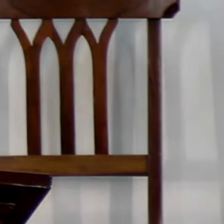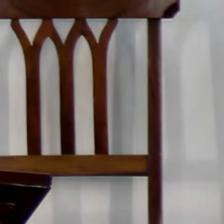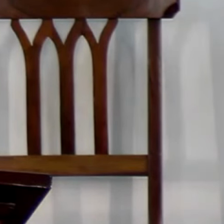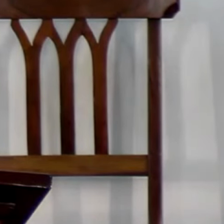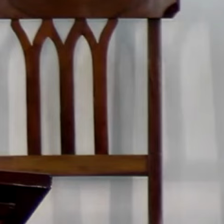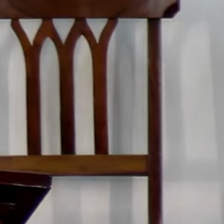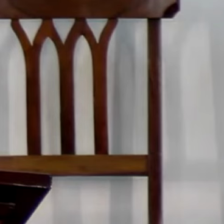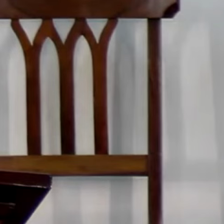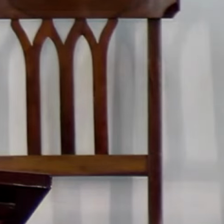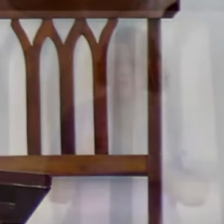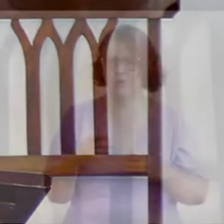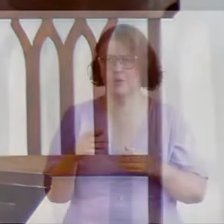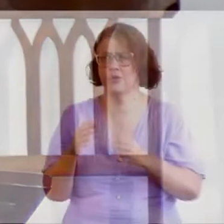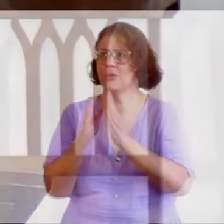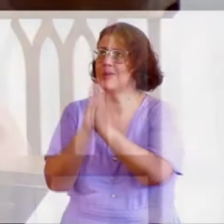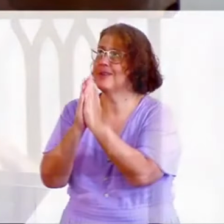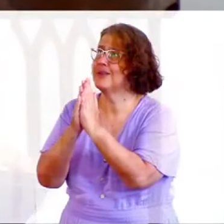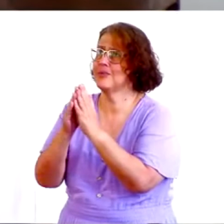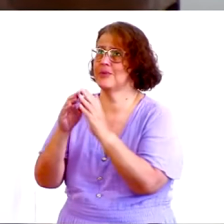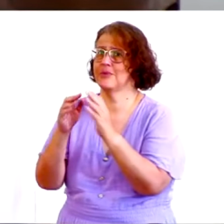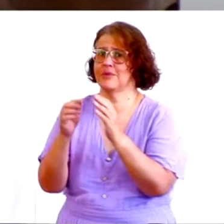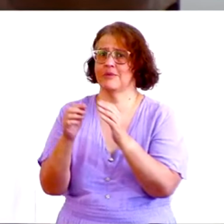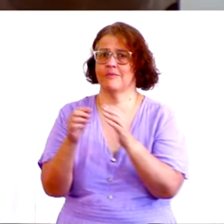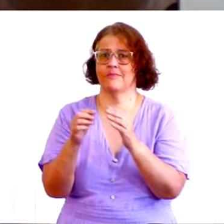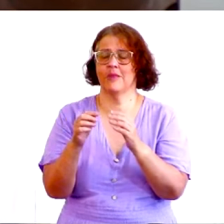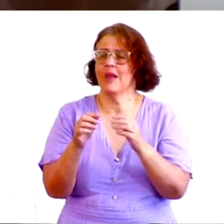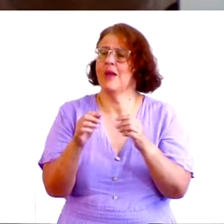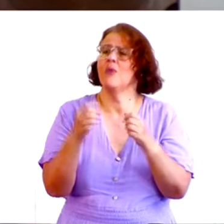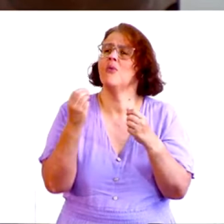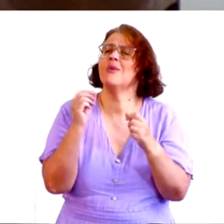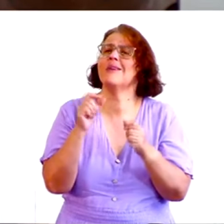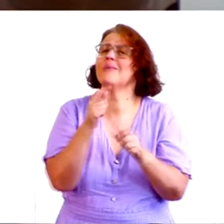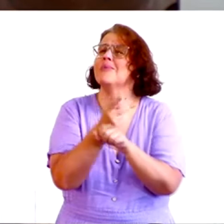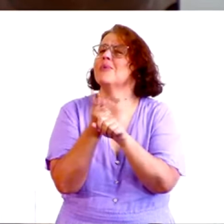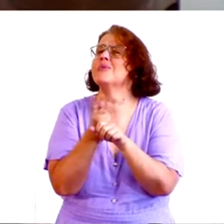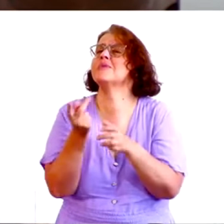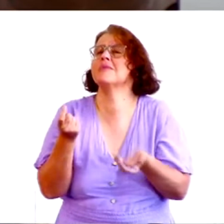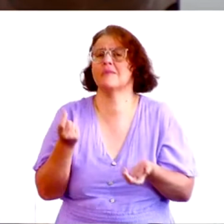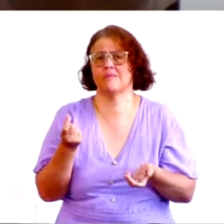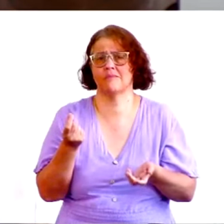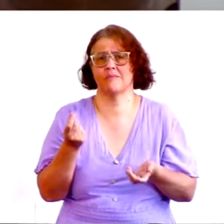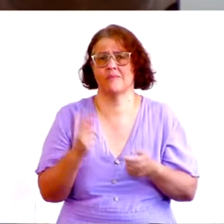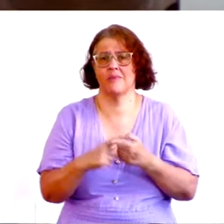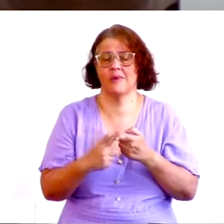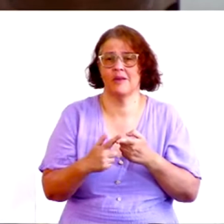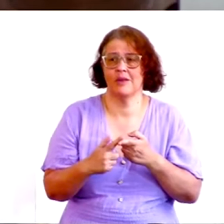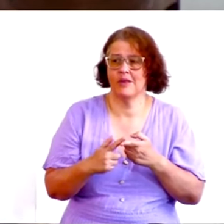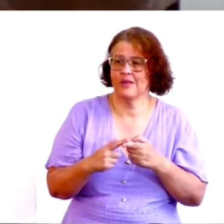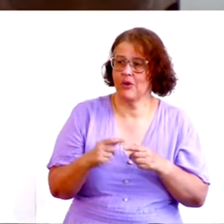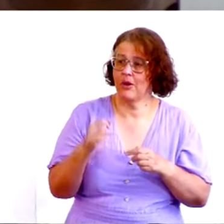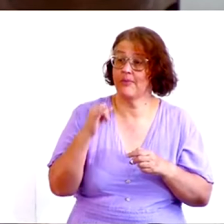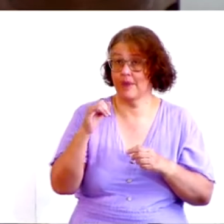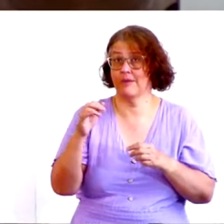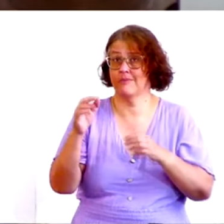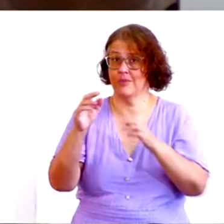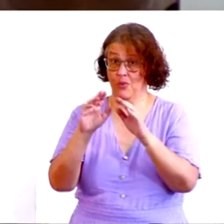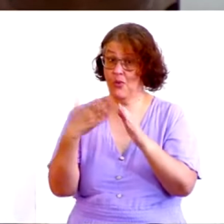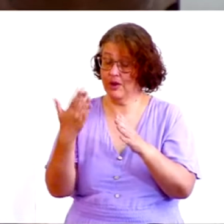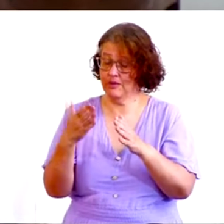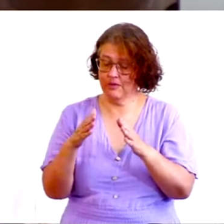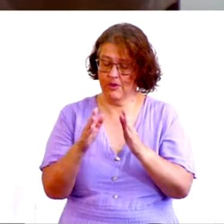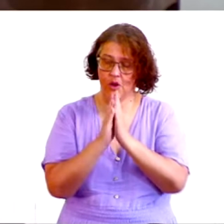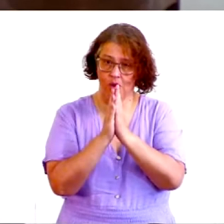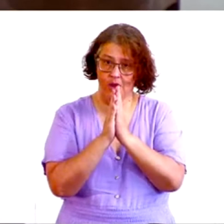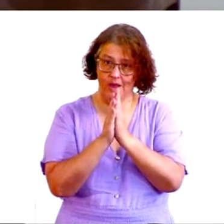nós buscamos lá na oração do Pai Nosso quando os discípulos disseram senhor ensina-nos a Orar Senhor Jesus ensinou